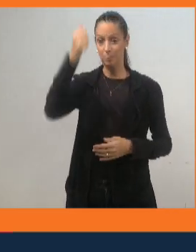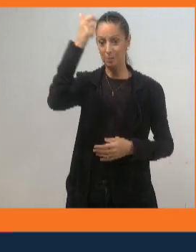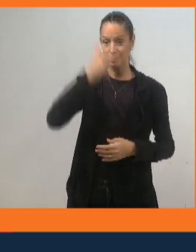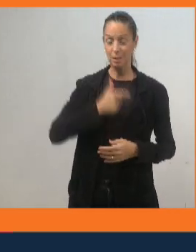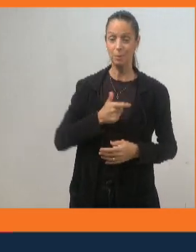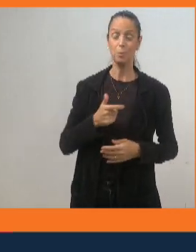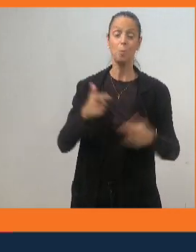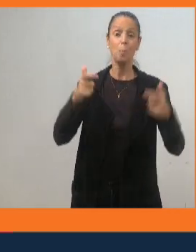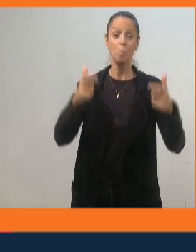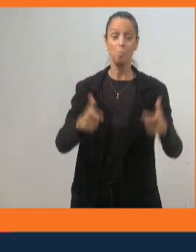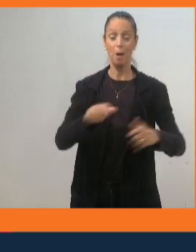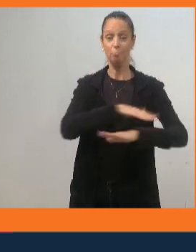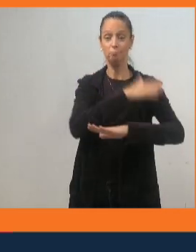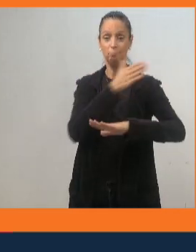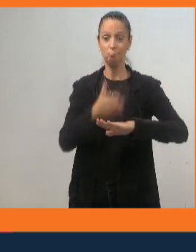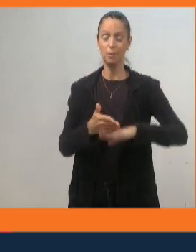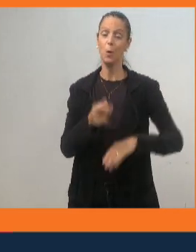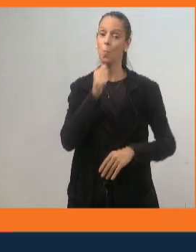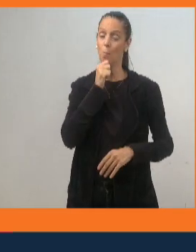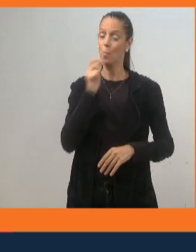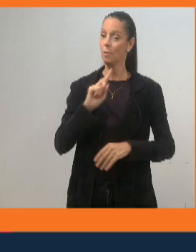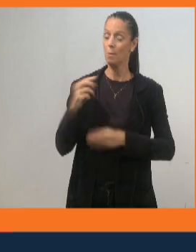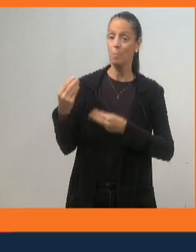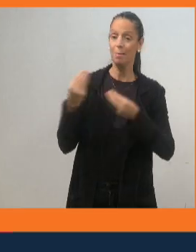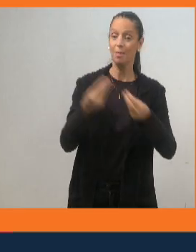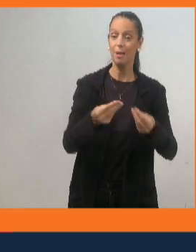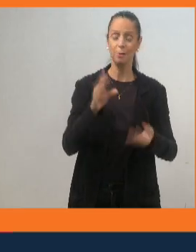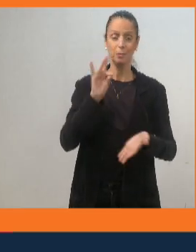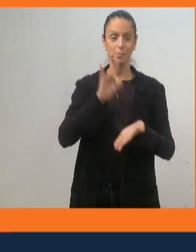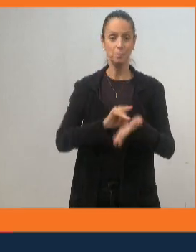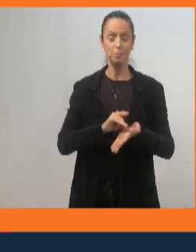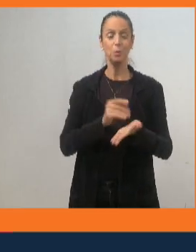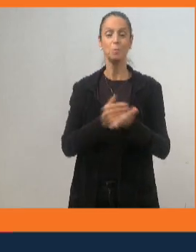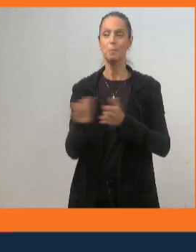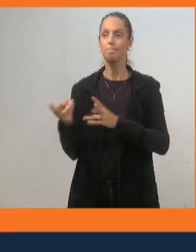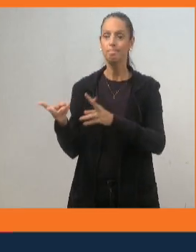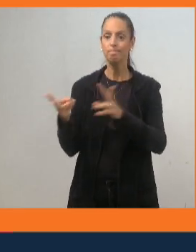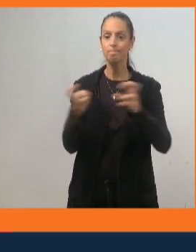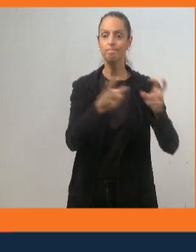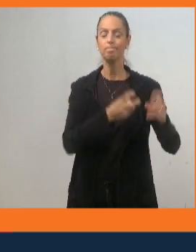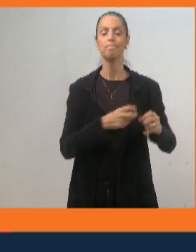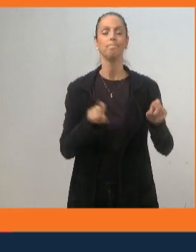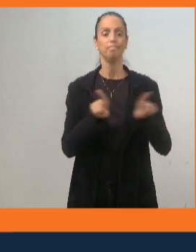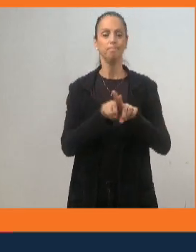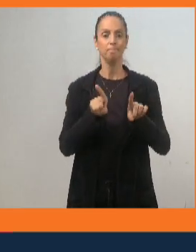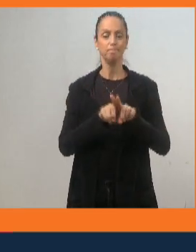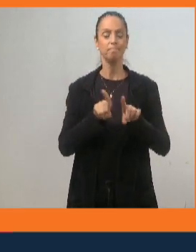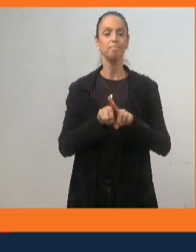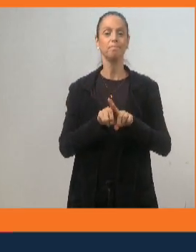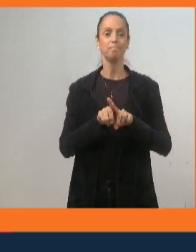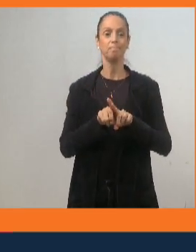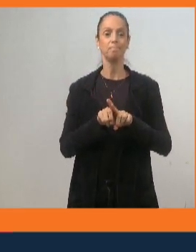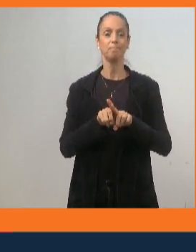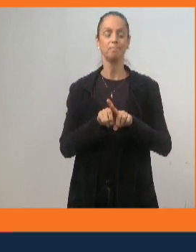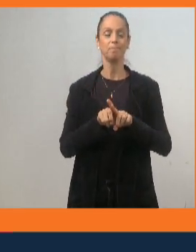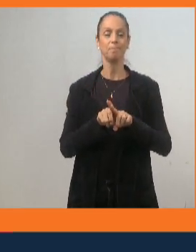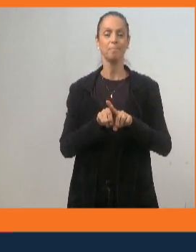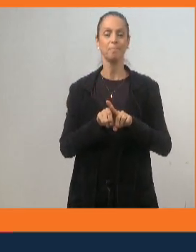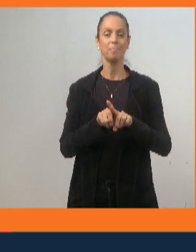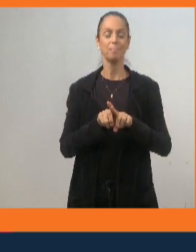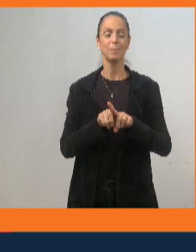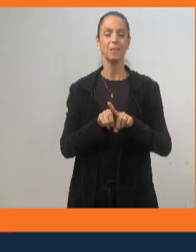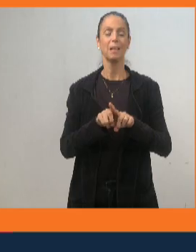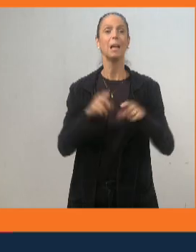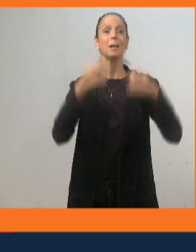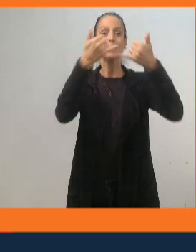não foi entregue de maneira definitiva, a gente conseguiu constatar que não existia um dimensionamento adequado da rede de energia para